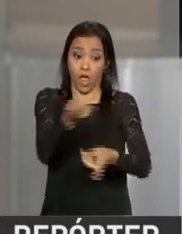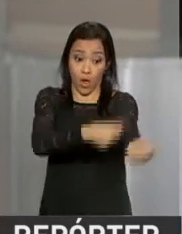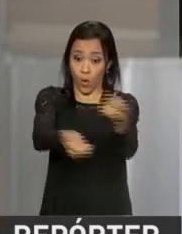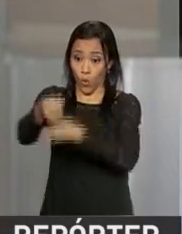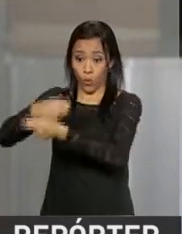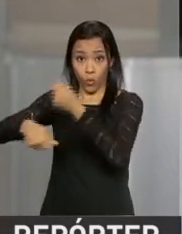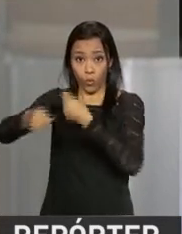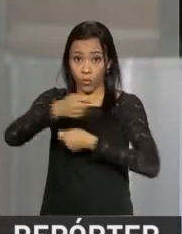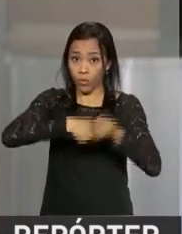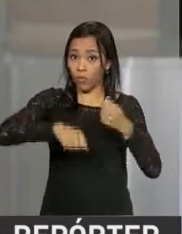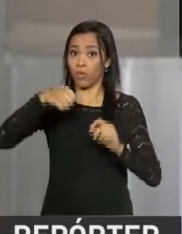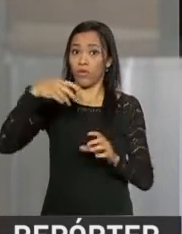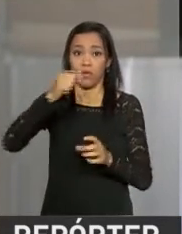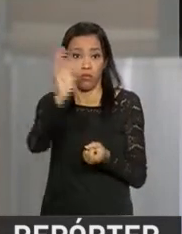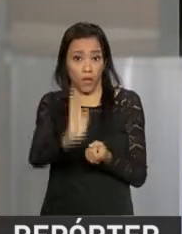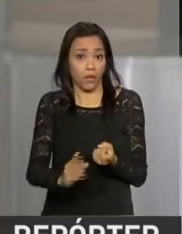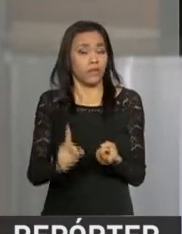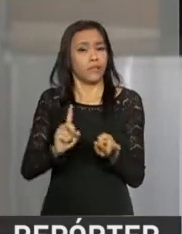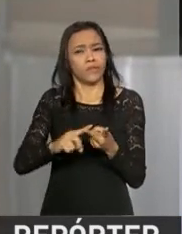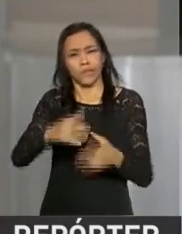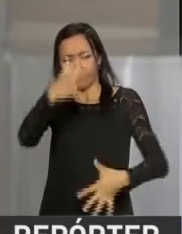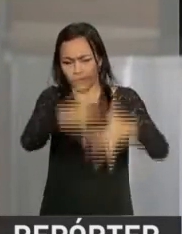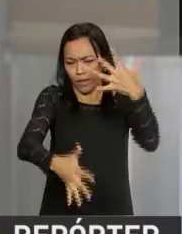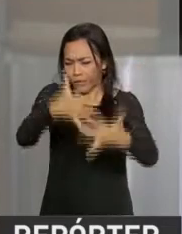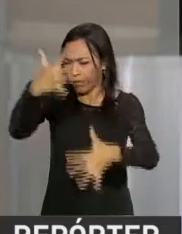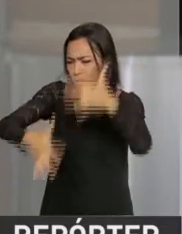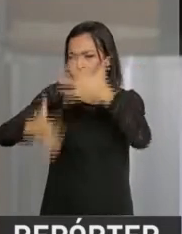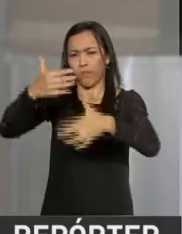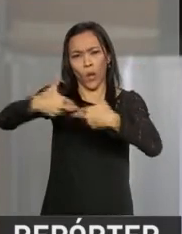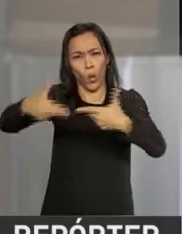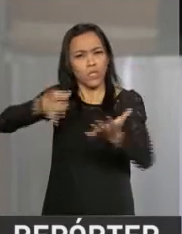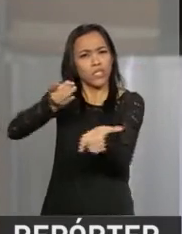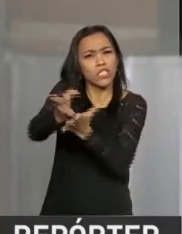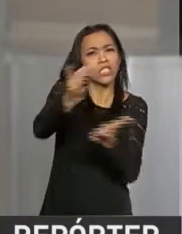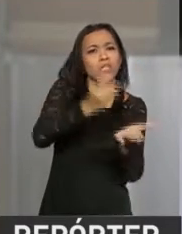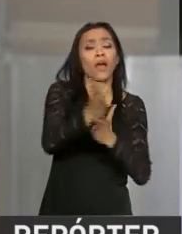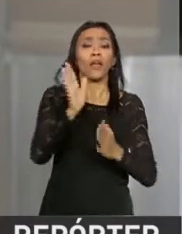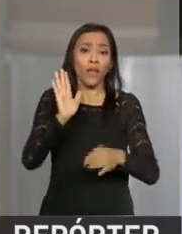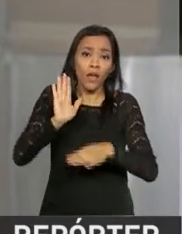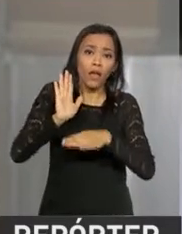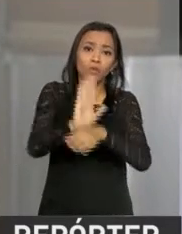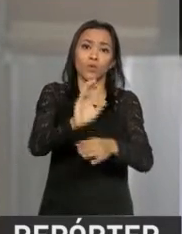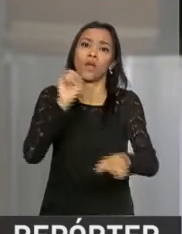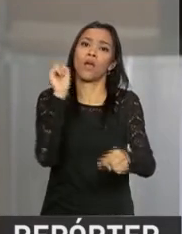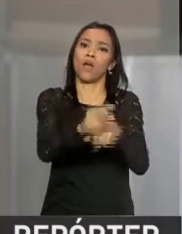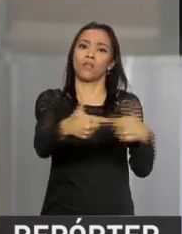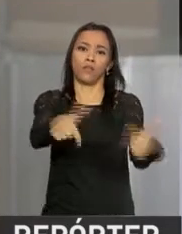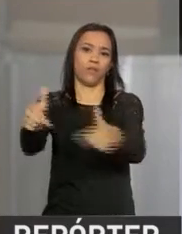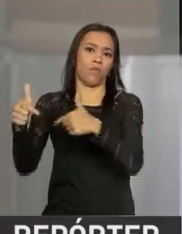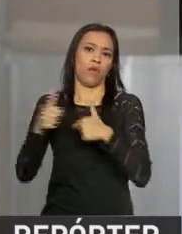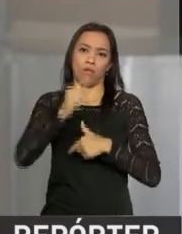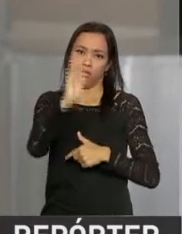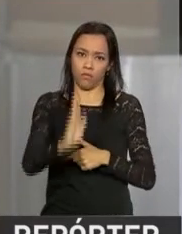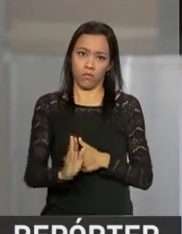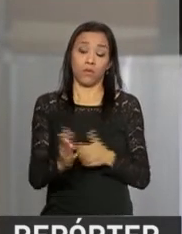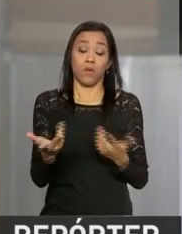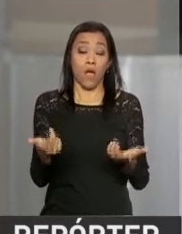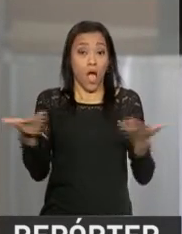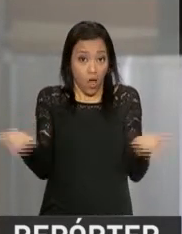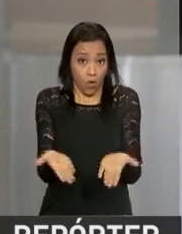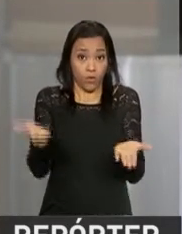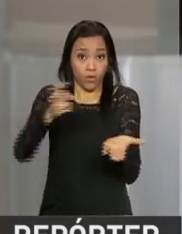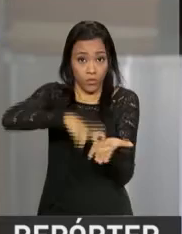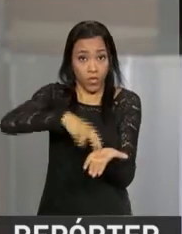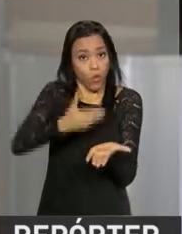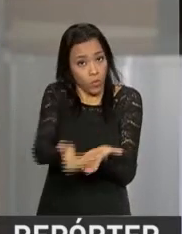removam travas e contribuam com o crescimento e com a geração de empregos no país participar dessa reunião que aconteceu agora pela manhã aqui no